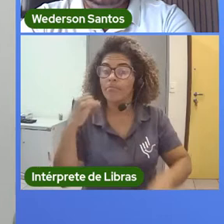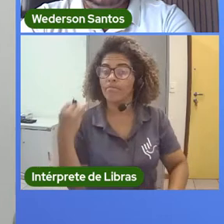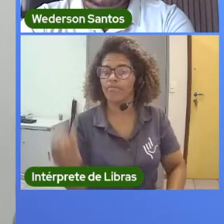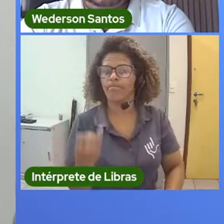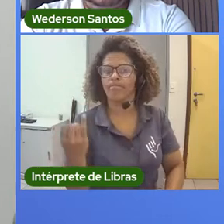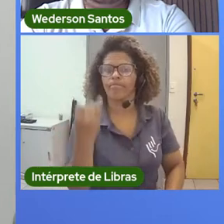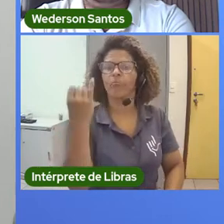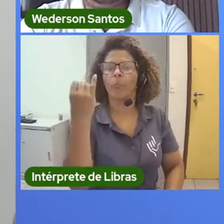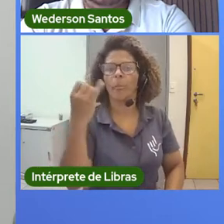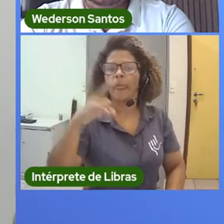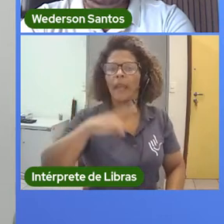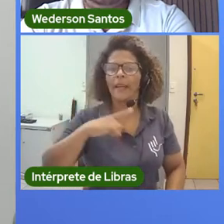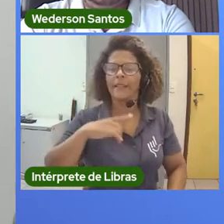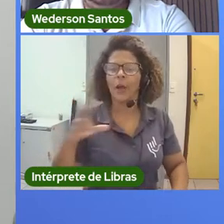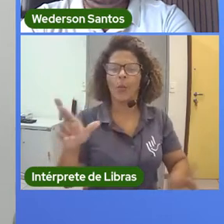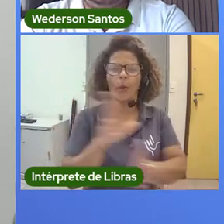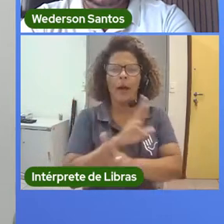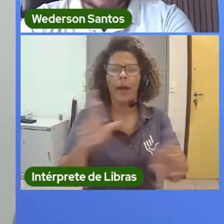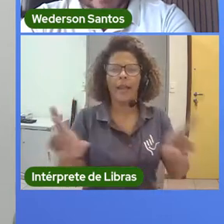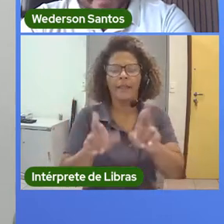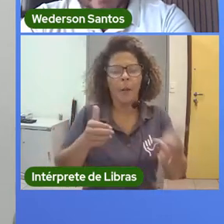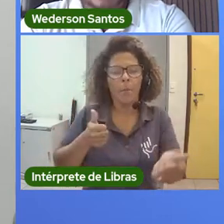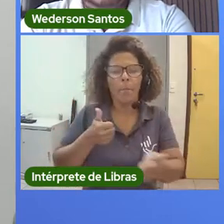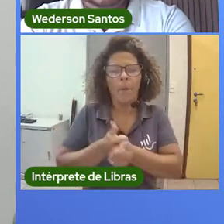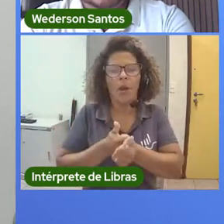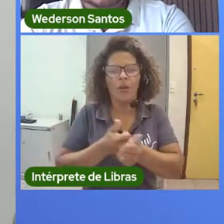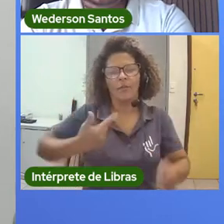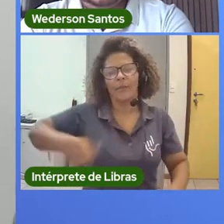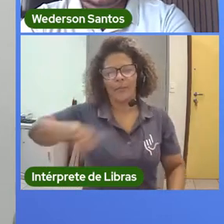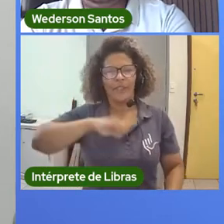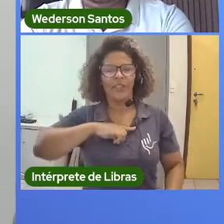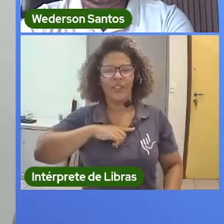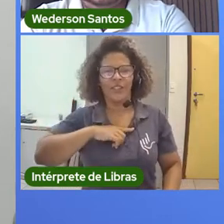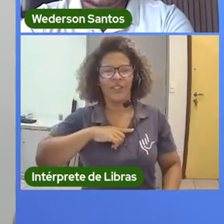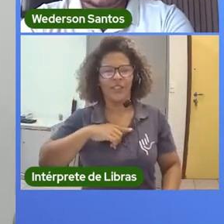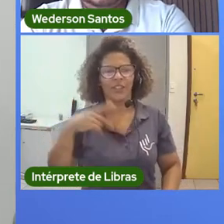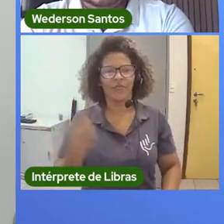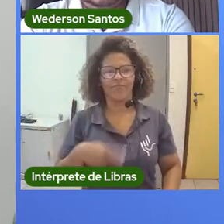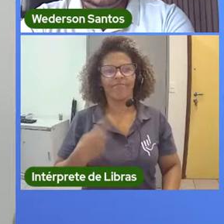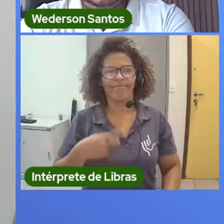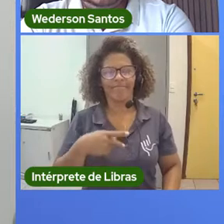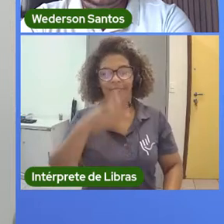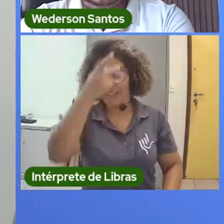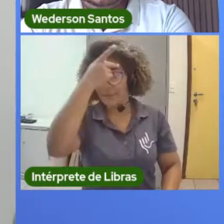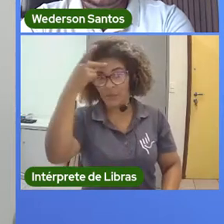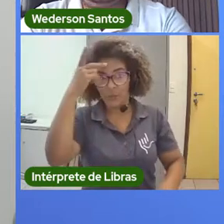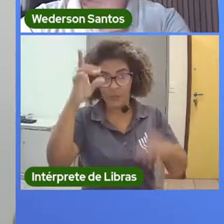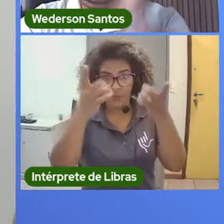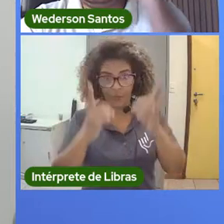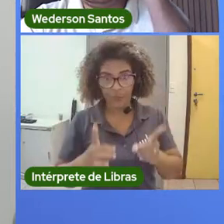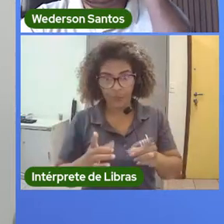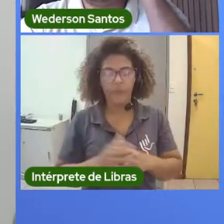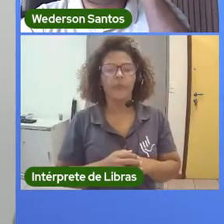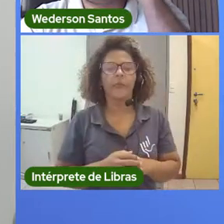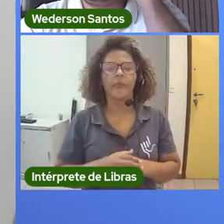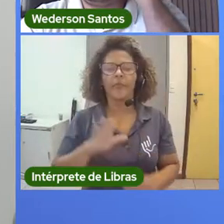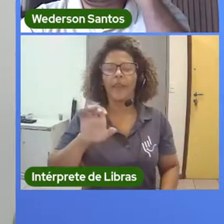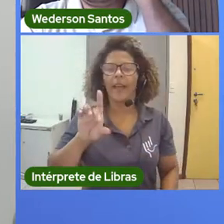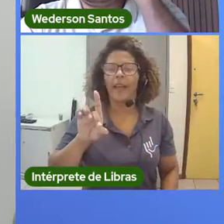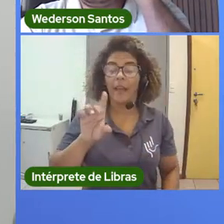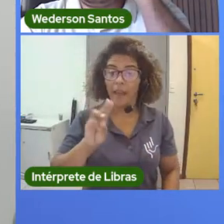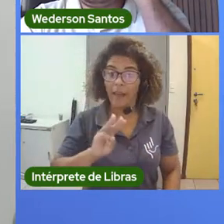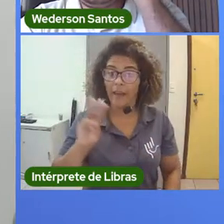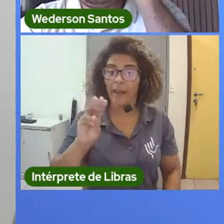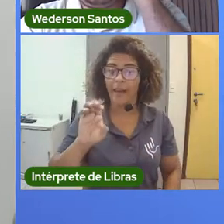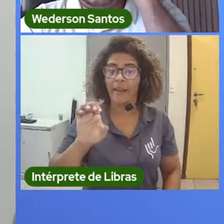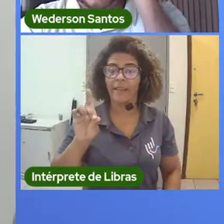que tem uma relação tão próxima aí com as questões que envolvem também as pessoas com deficiência. Ederson, muito obrigado.